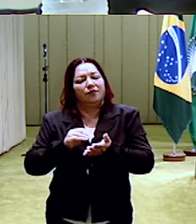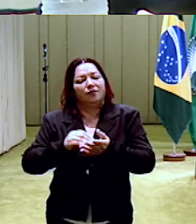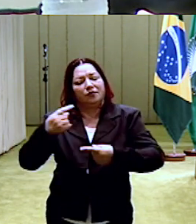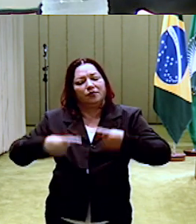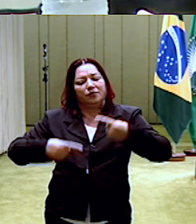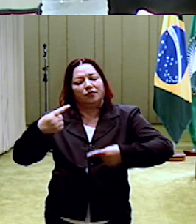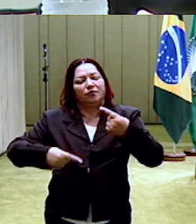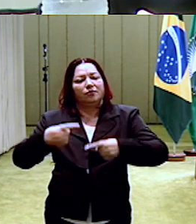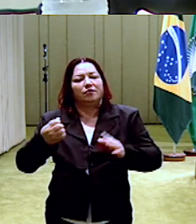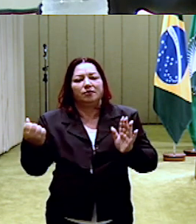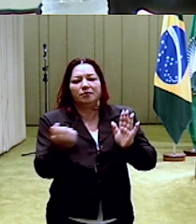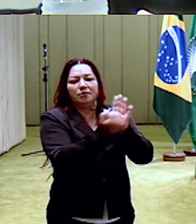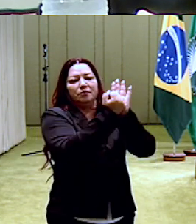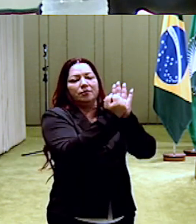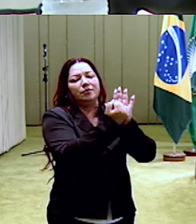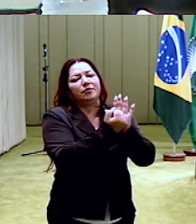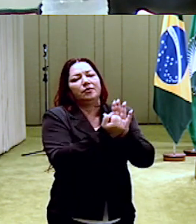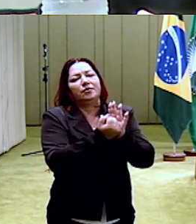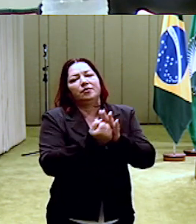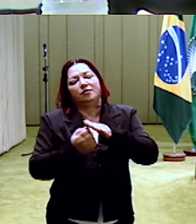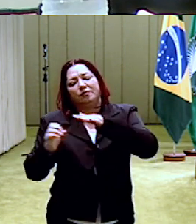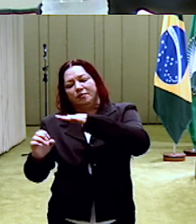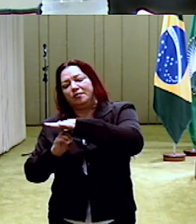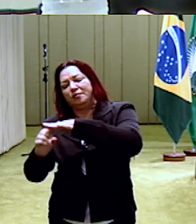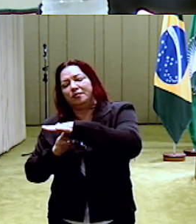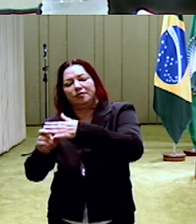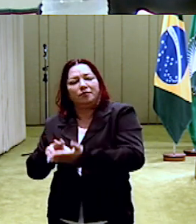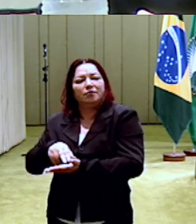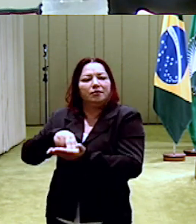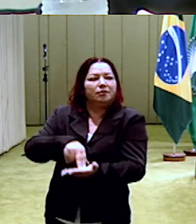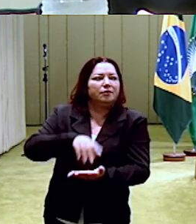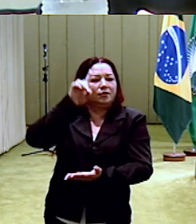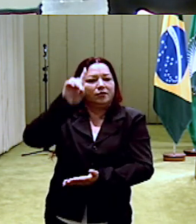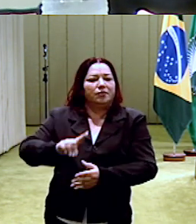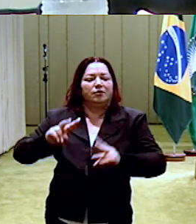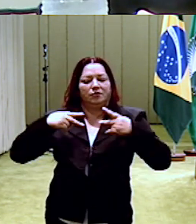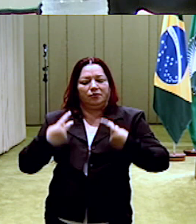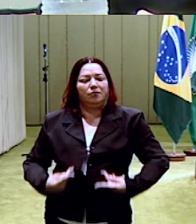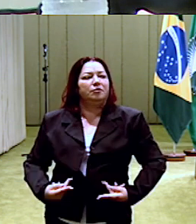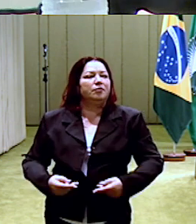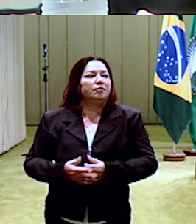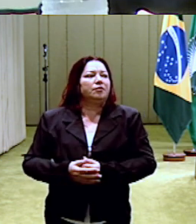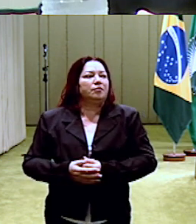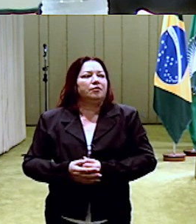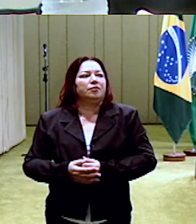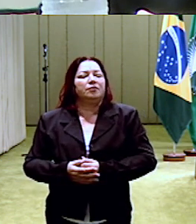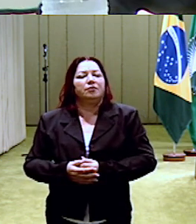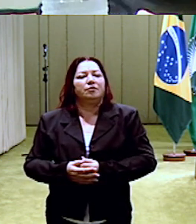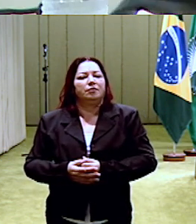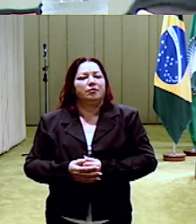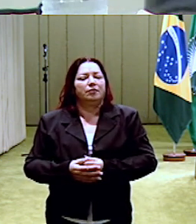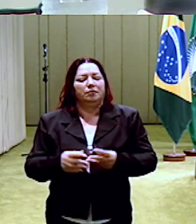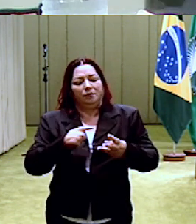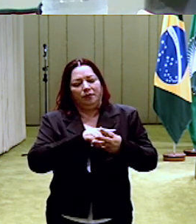para estabelecer um marco regulatório para a atividade corporativa com relação aos direitos humanos, alicerçados em